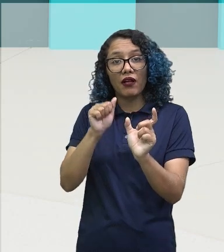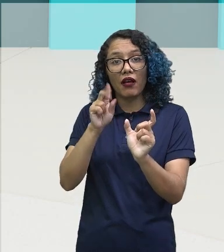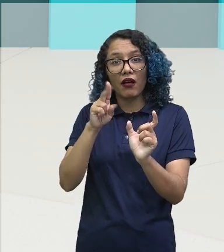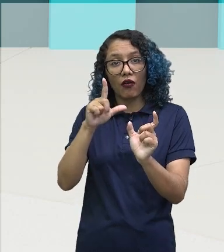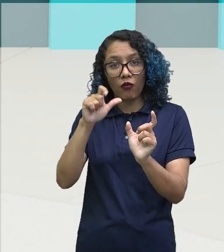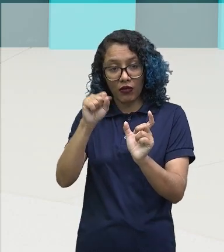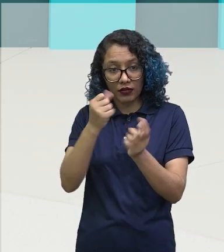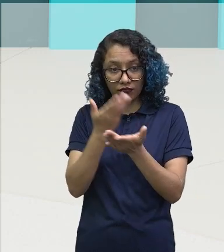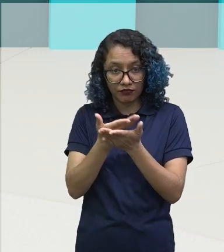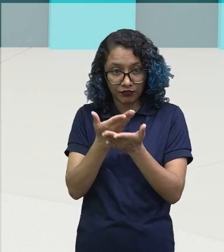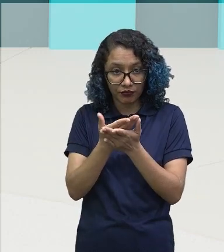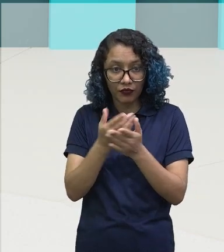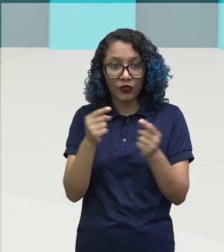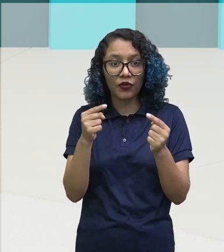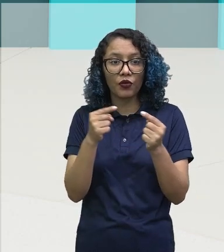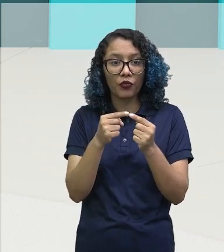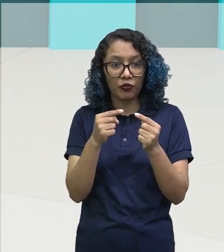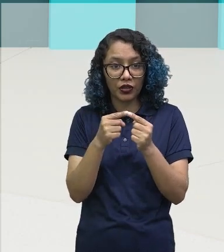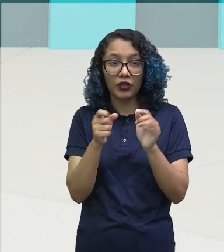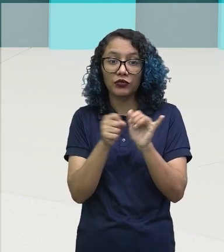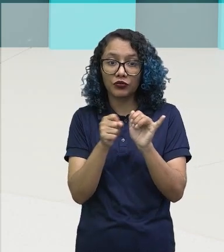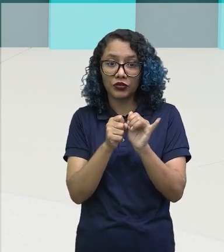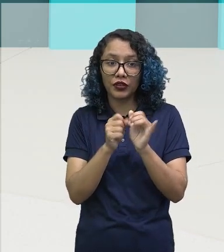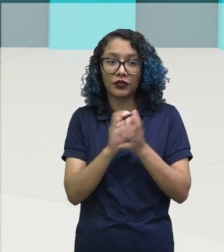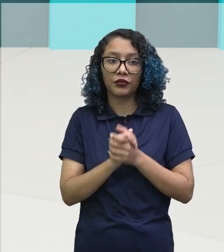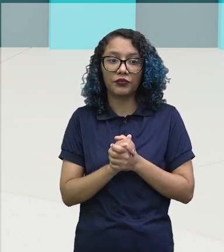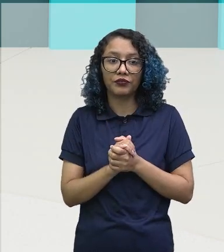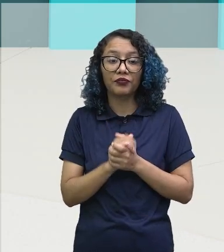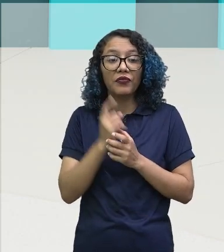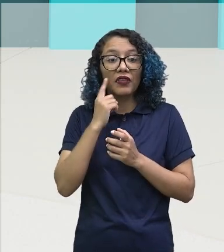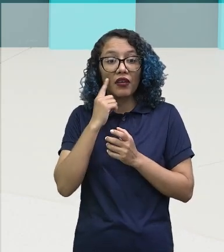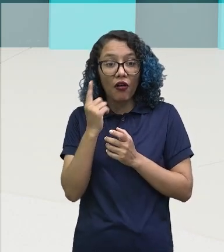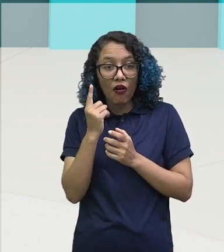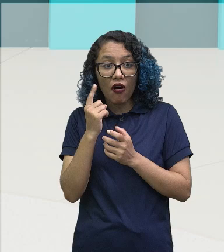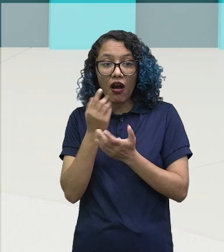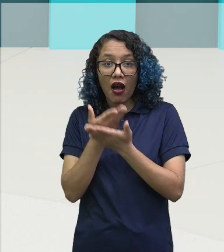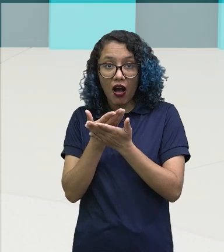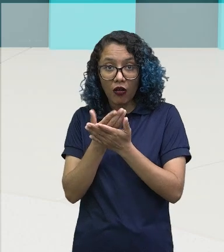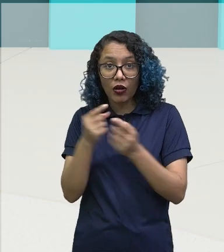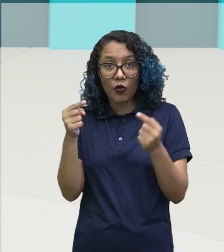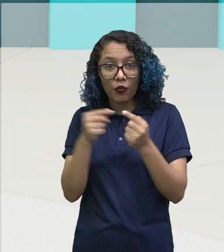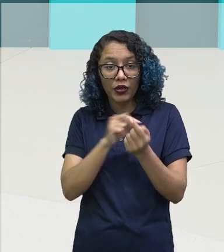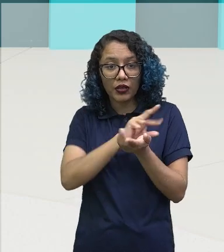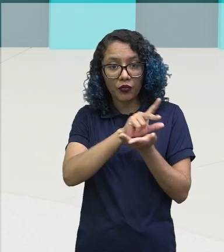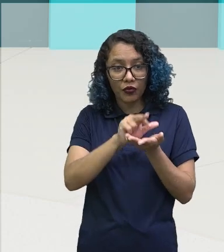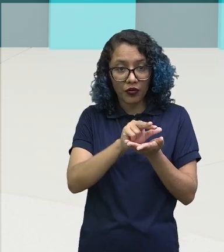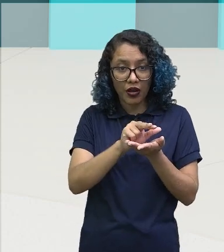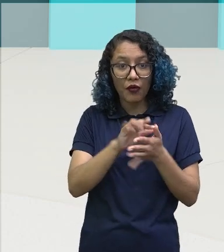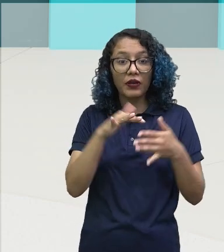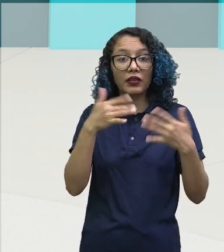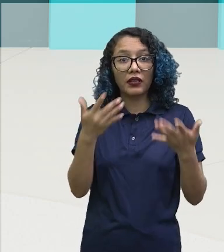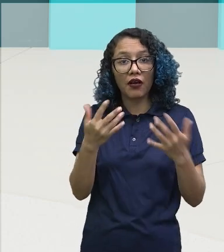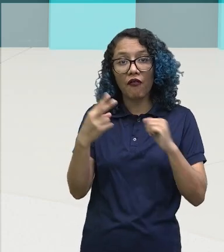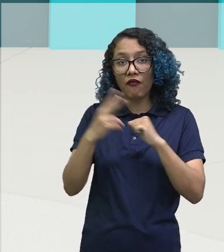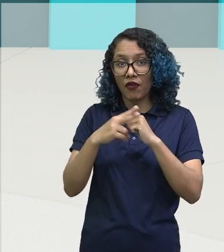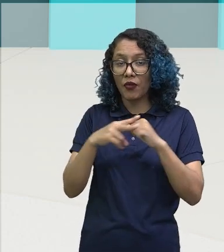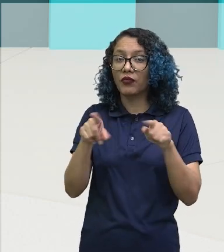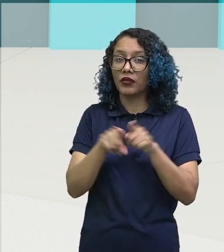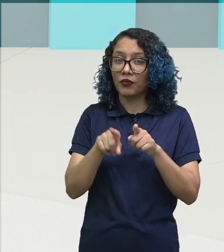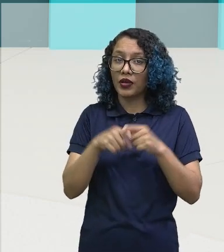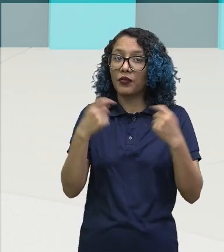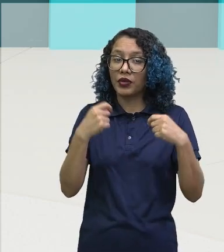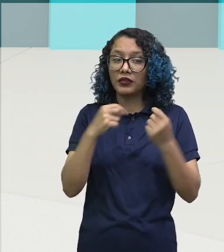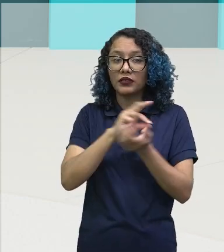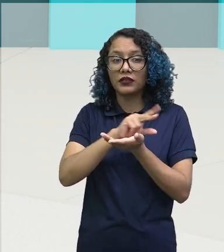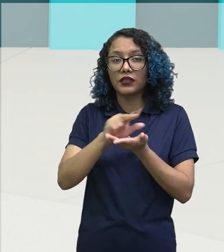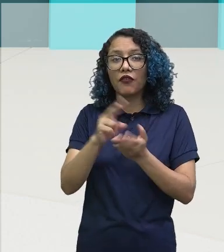E aulas está no plural. Como o sujeito da oração está no plural, o verbo terá que concordar com ele. Qual é o